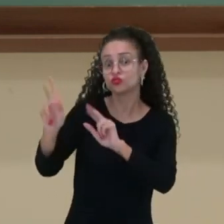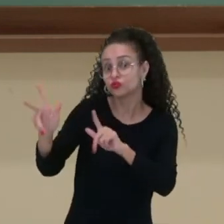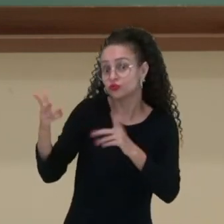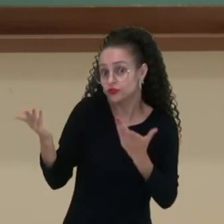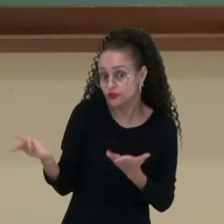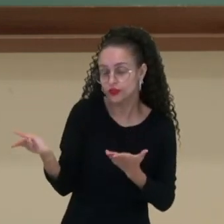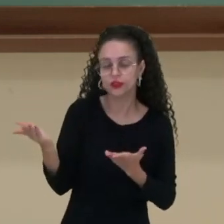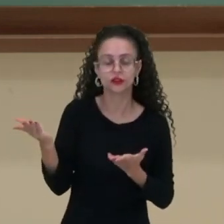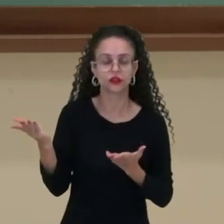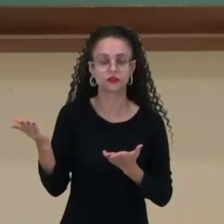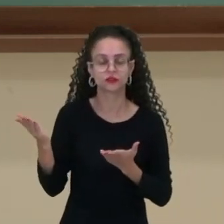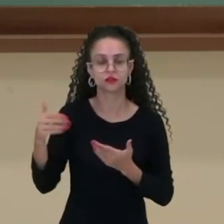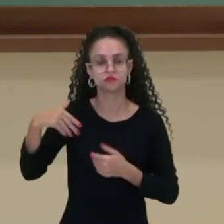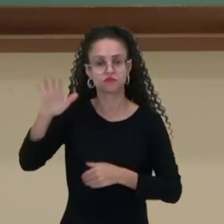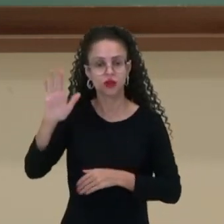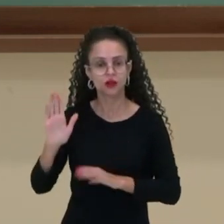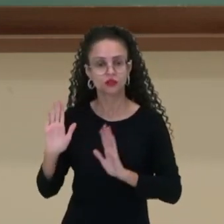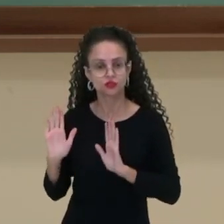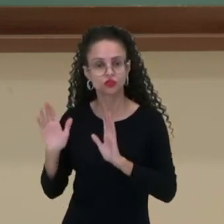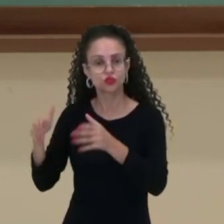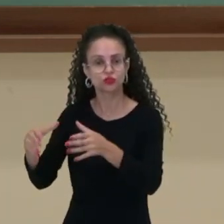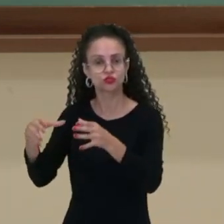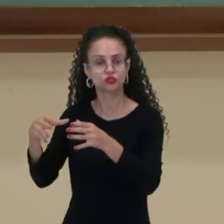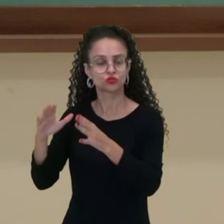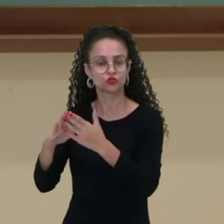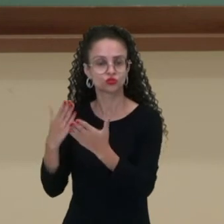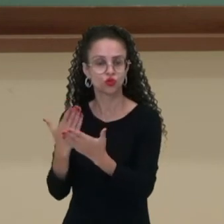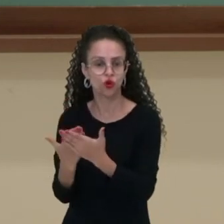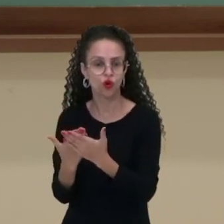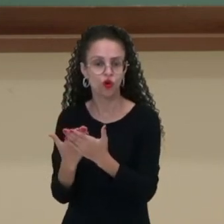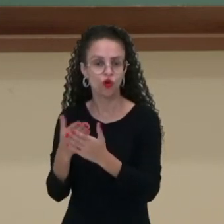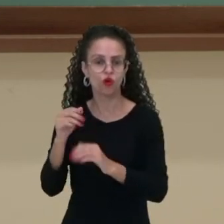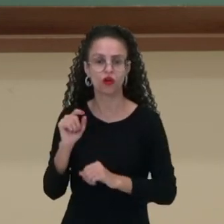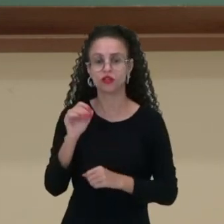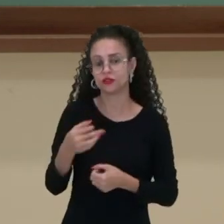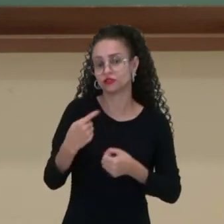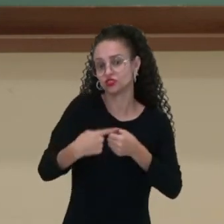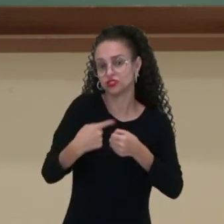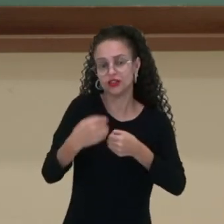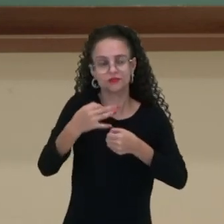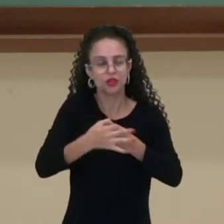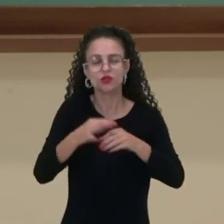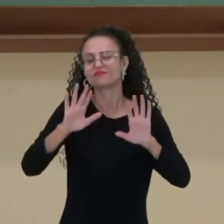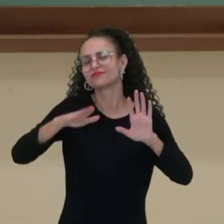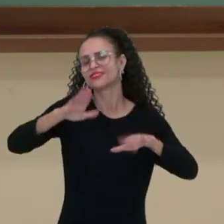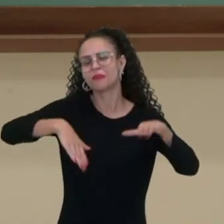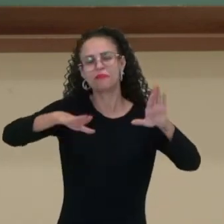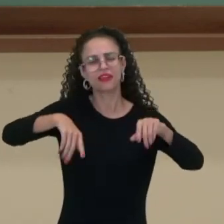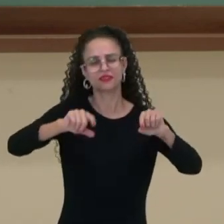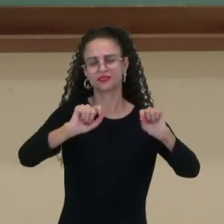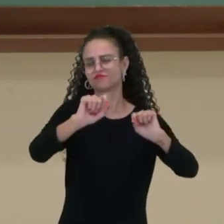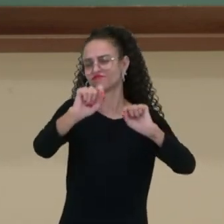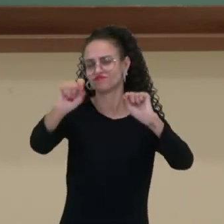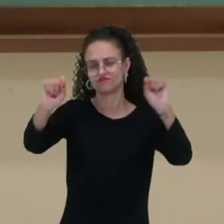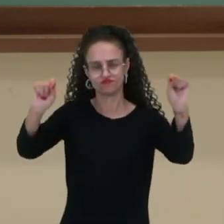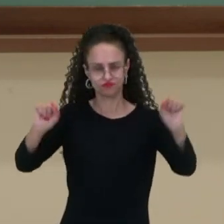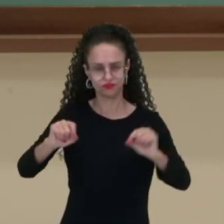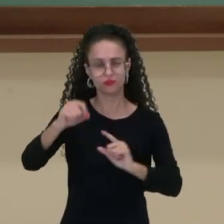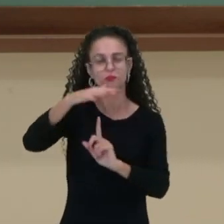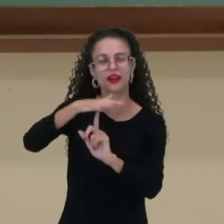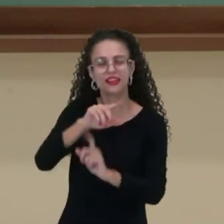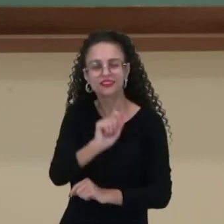né, direcionados às vezes para um colégio, 2 colégios de algum município menor. Depende da realidade também das cidades do